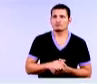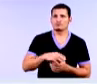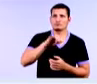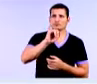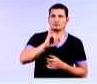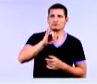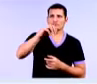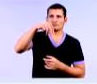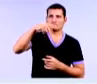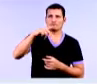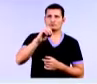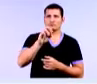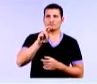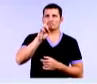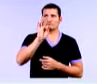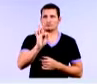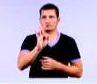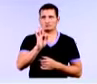import